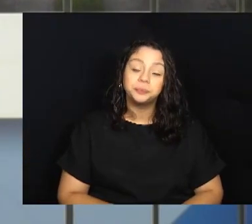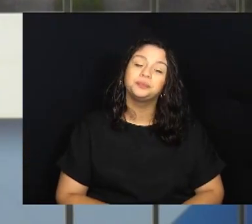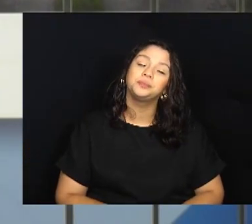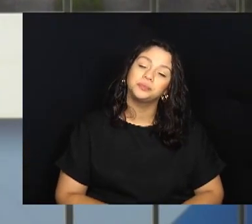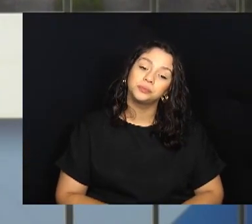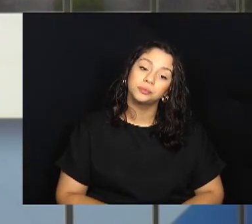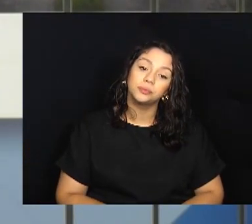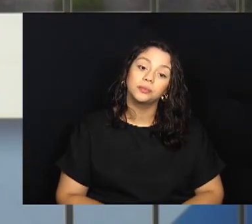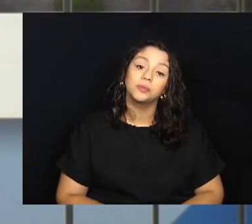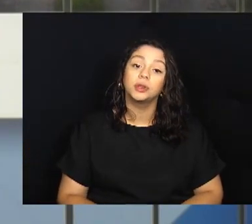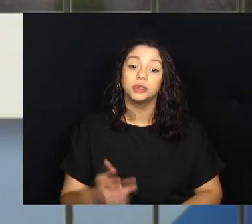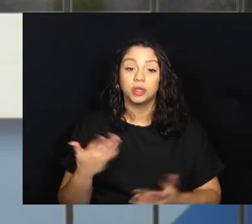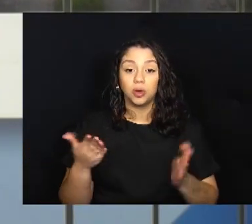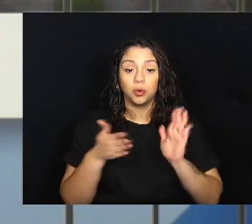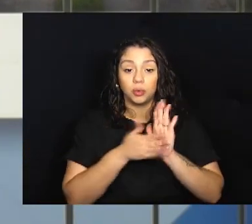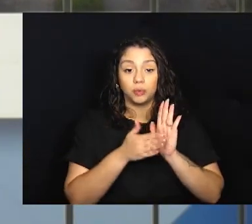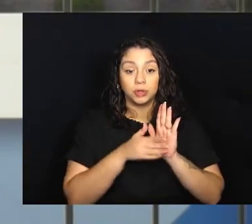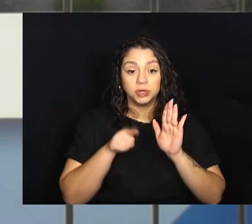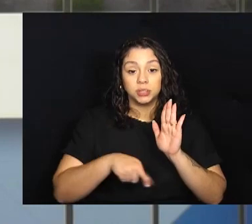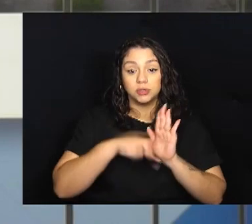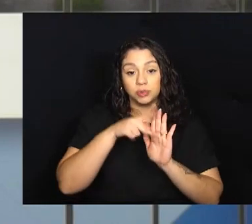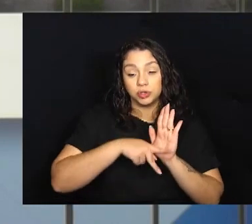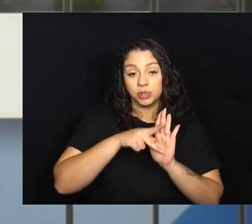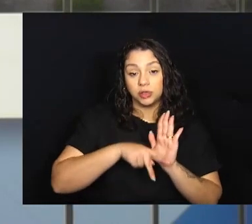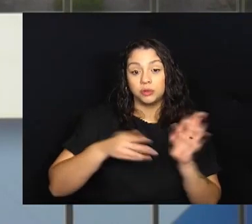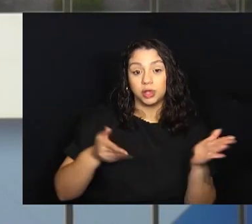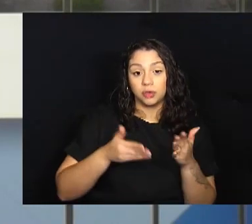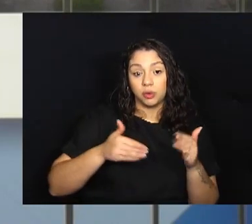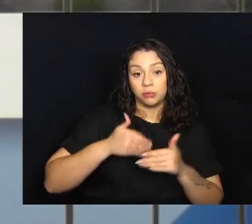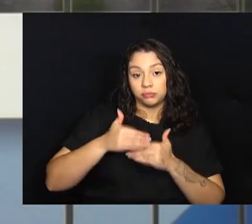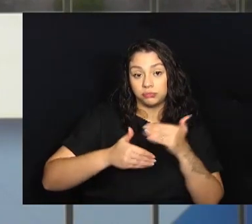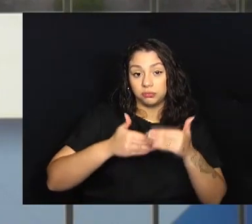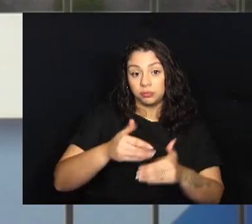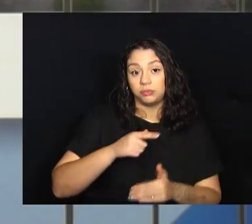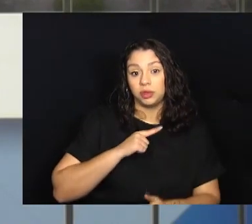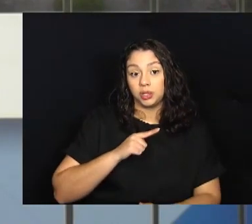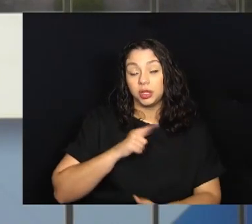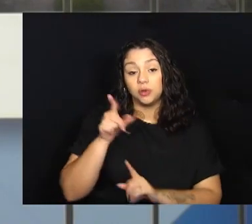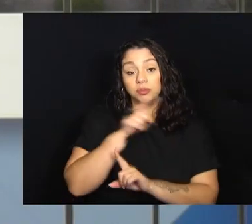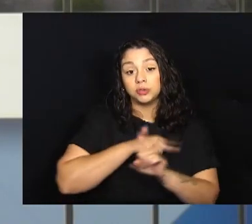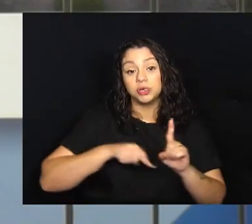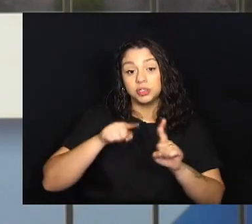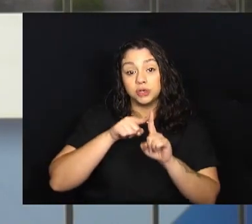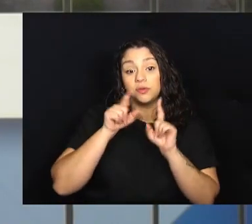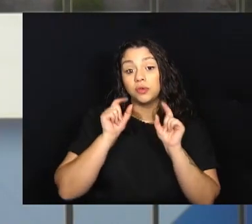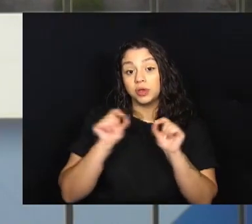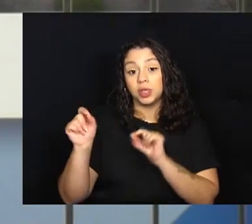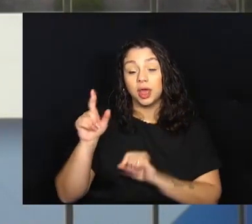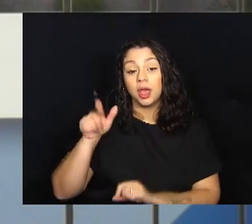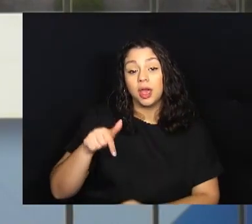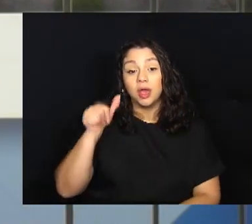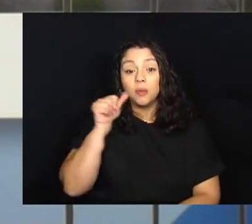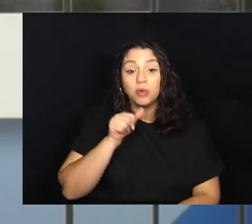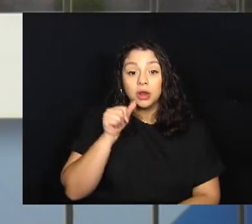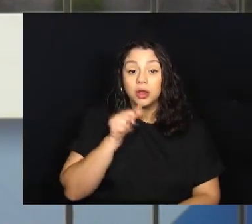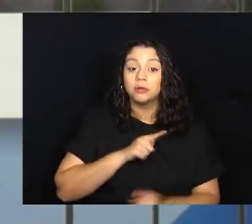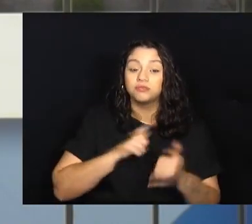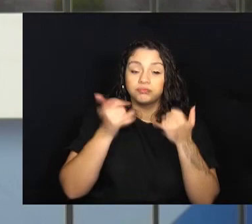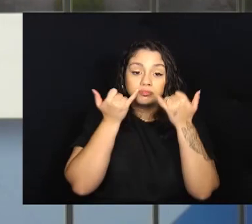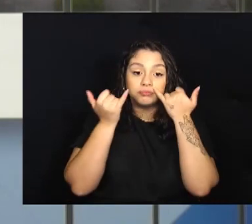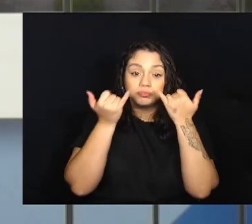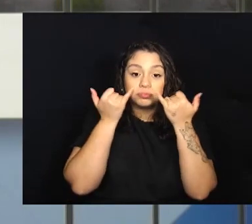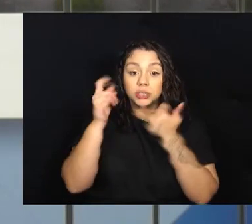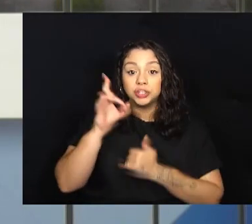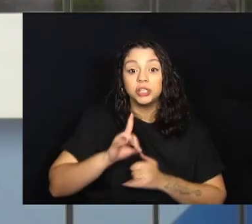eu propus esse projeto que está tramitando. Ele visa a gente ter que as mulheres tenham informação sobre os direitos que já